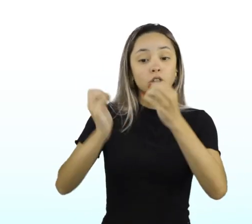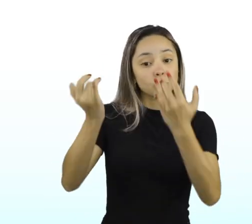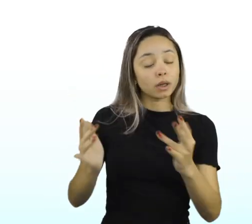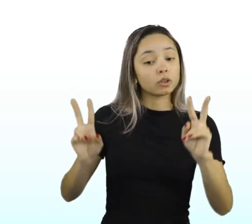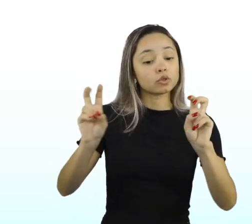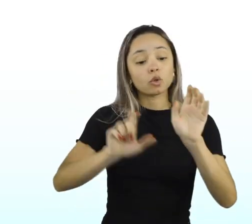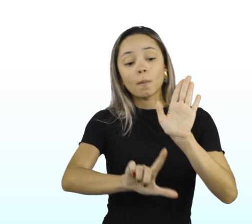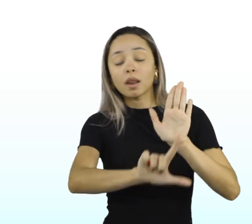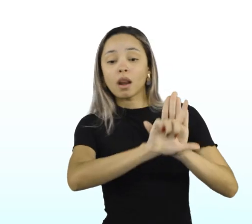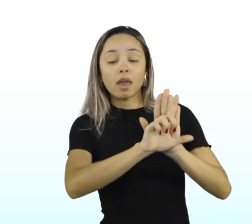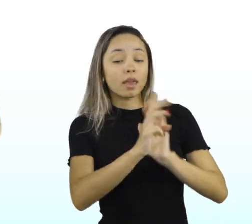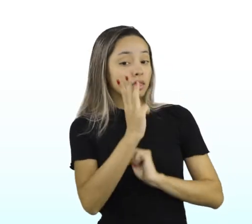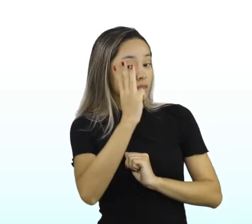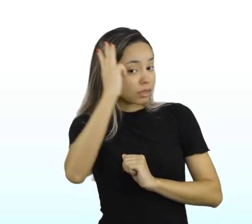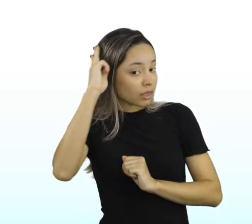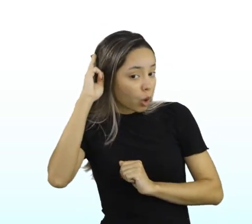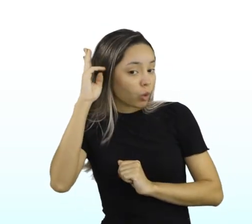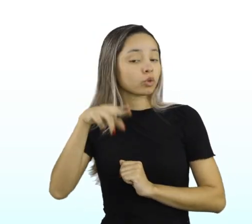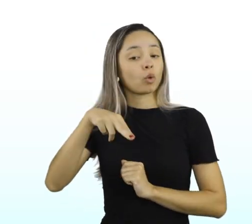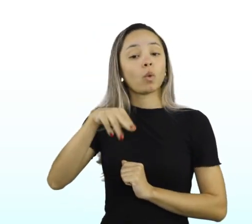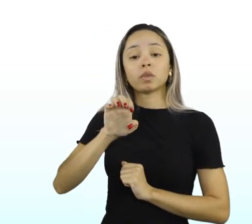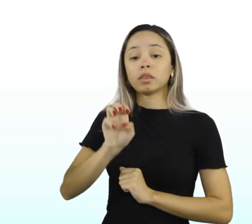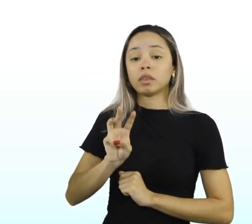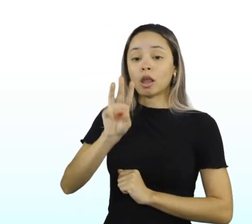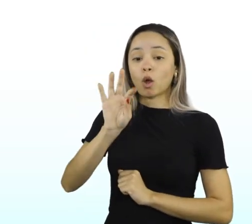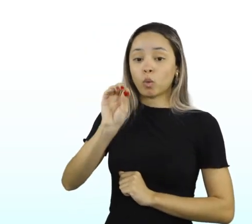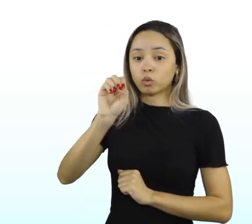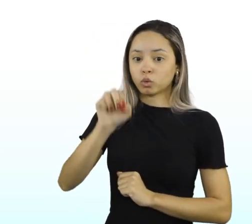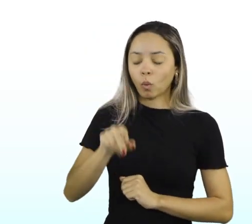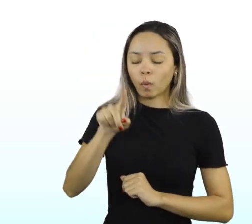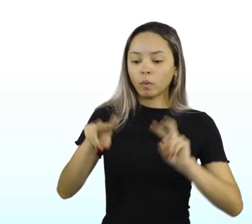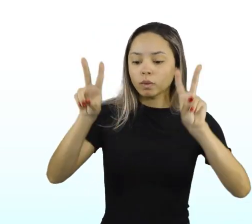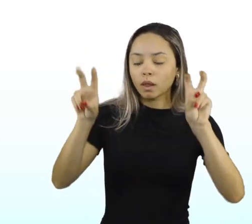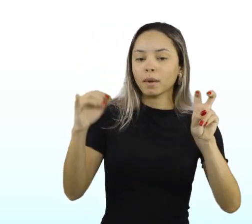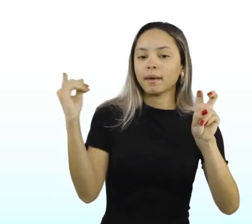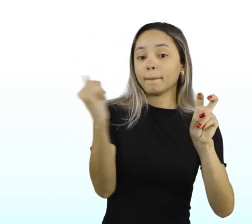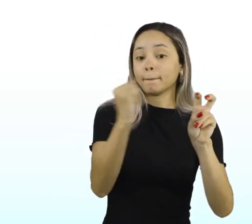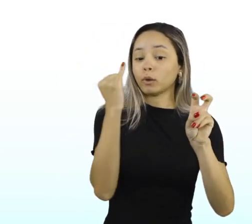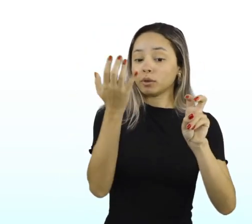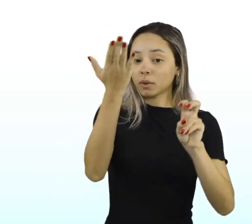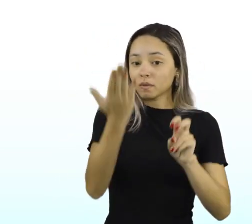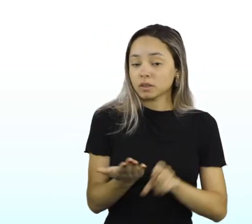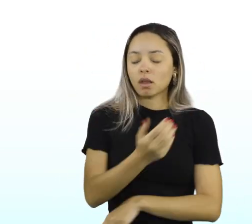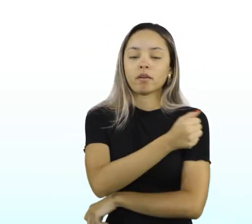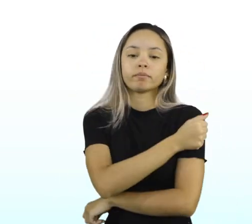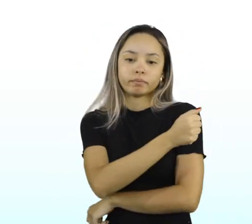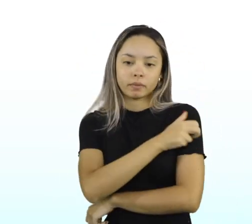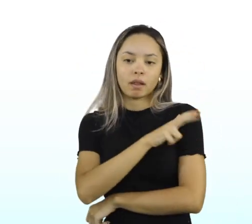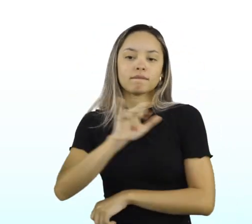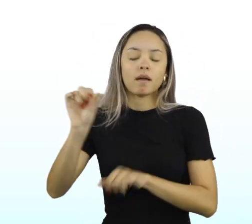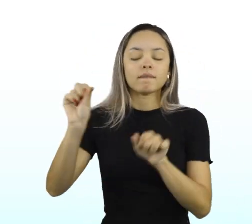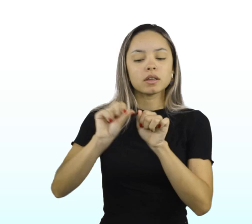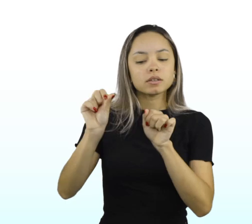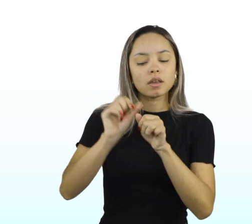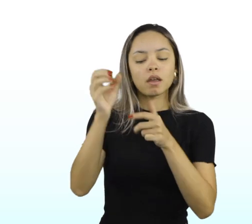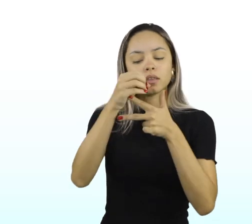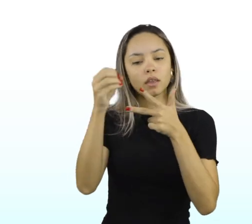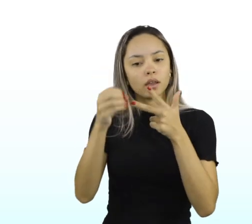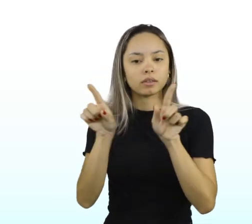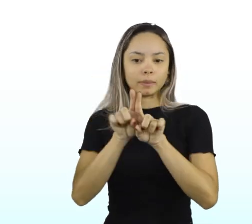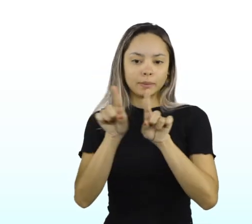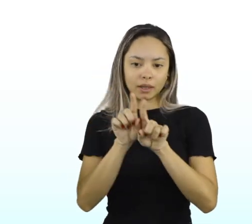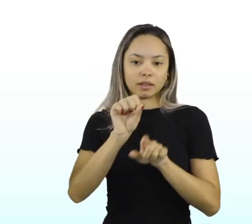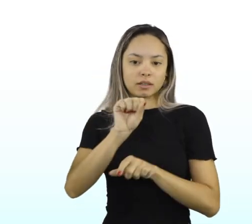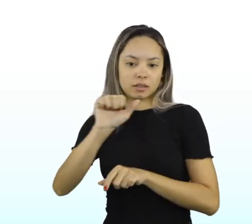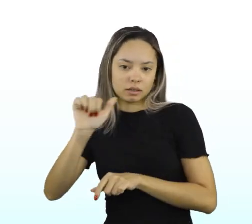Newton. Conteúdo esse extremamente importante para você, fera, que vai fazer o Enem, que vai fazer o SSA. Bom, antes